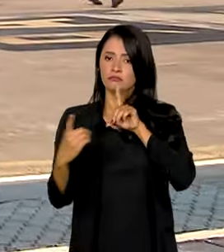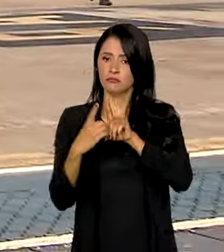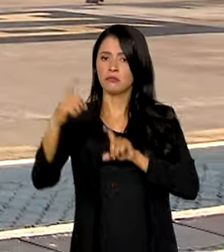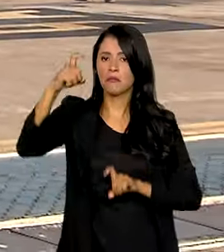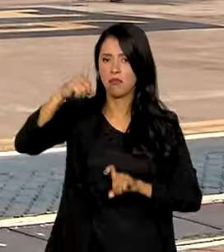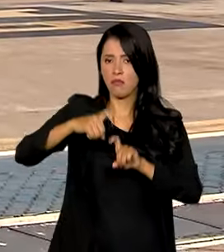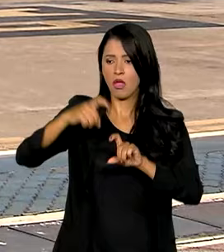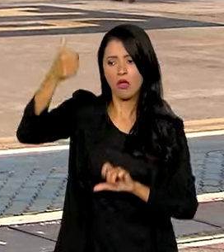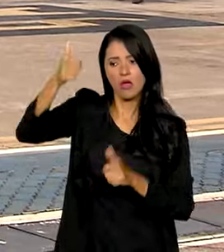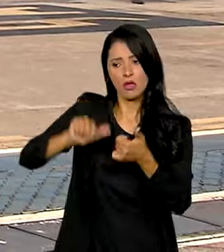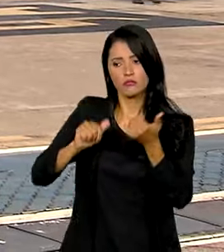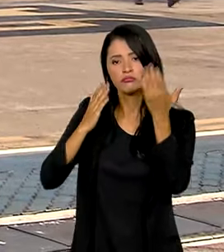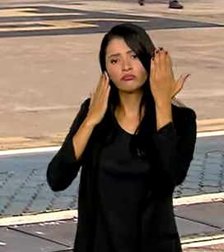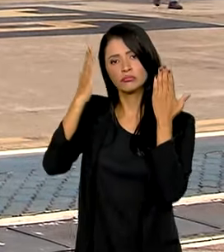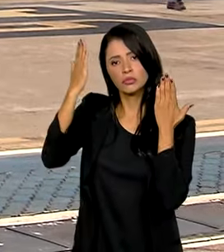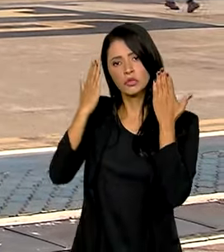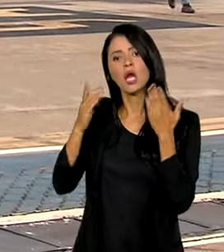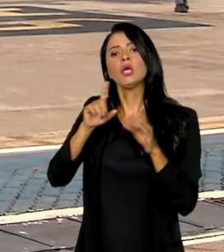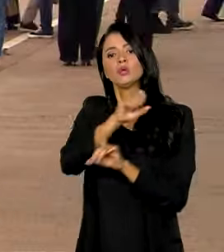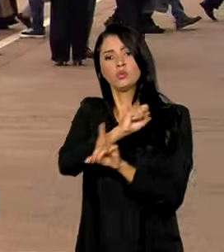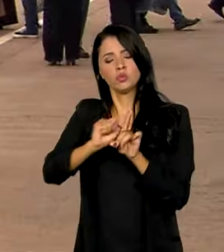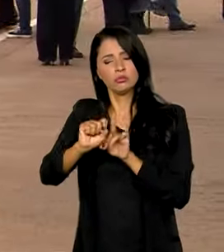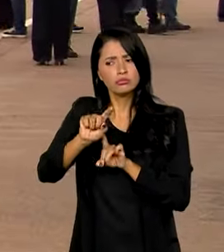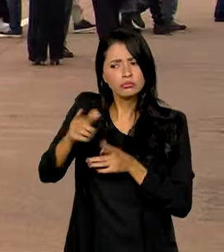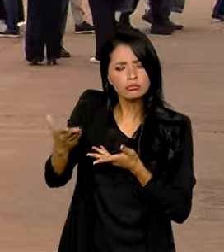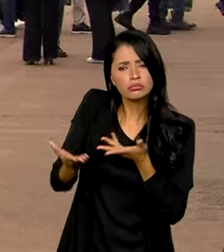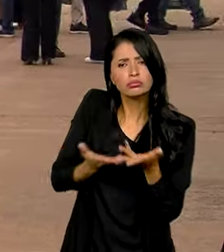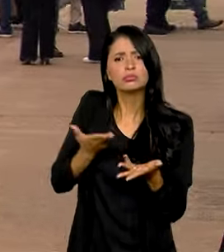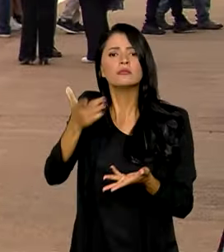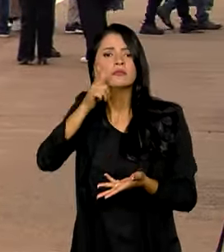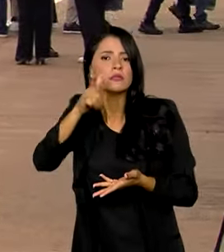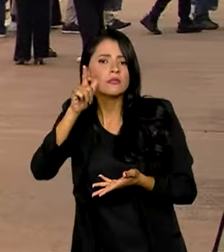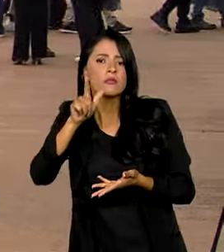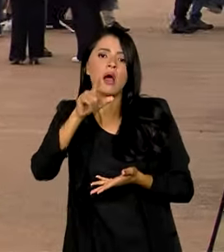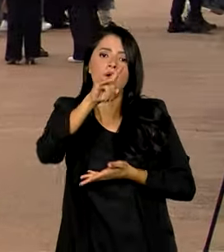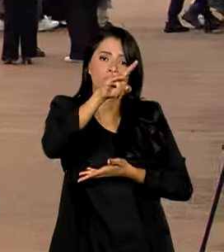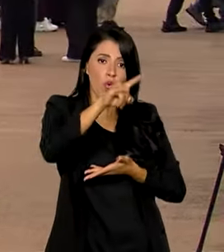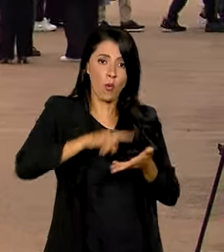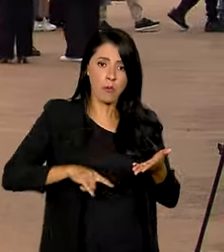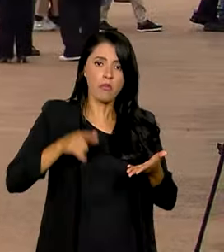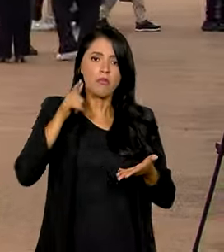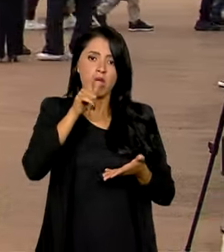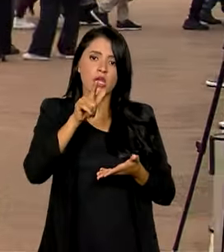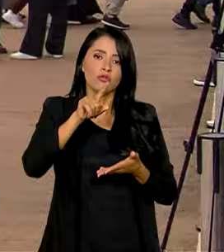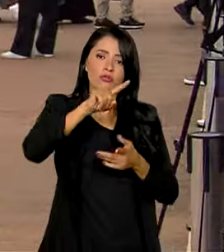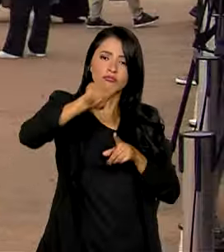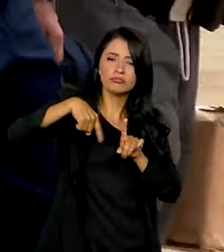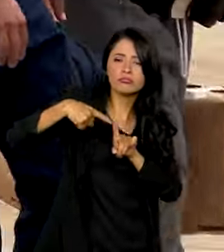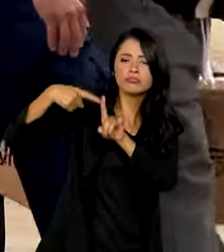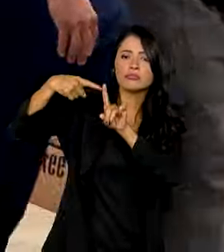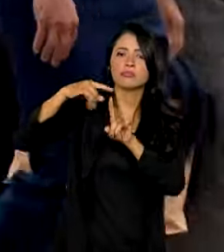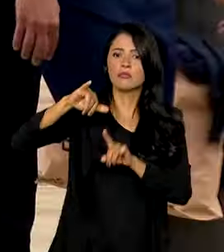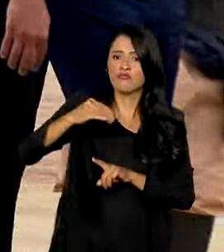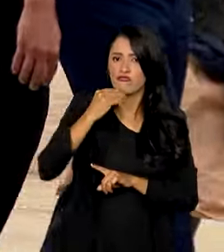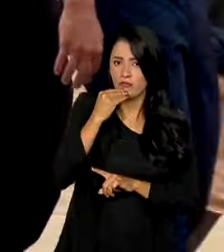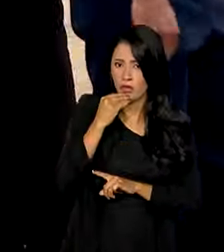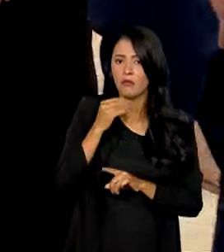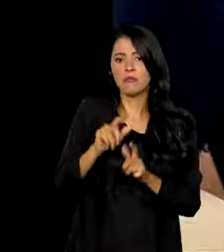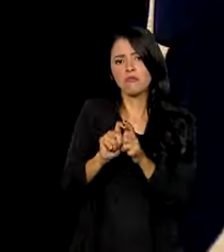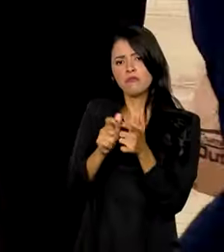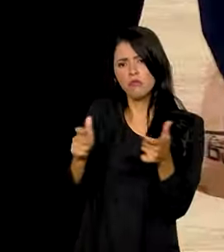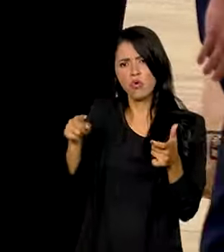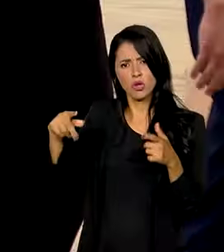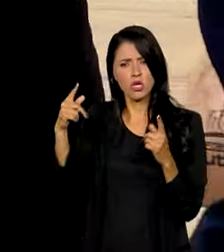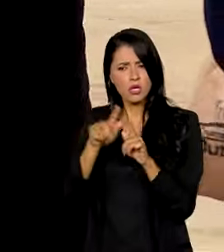médico psicológico e social para receberem documentação e benefícios A grande maioria do